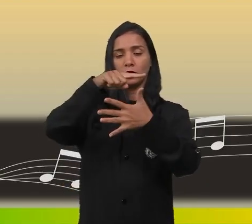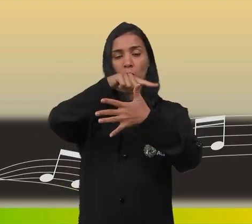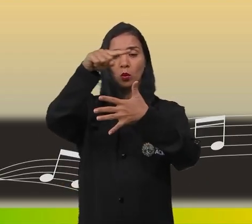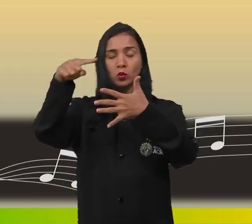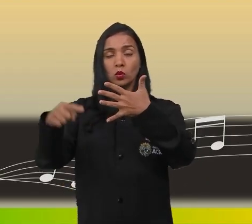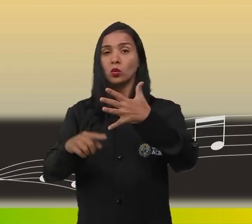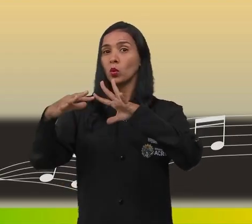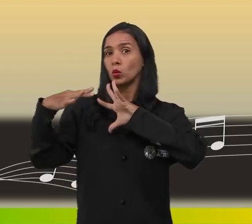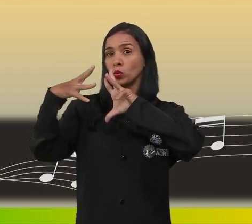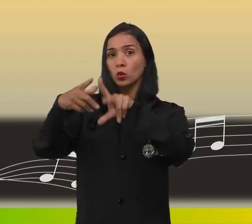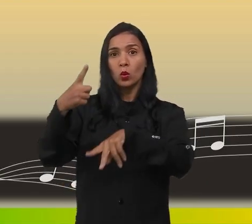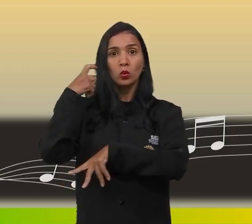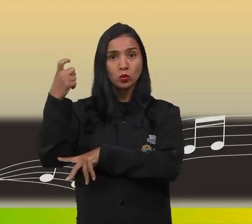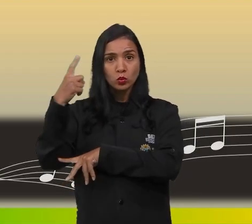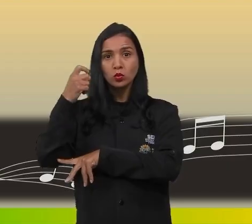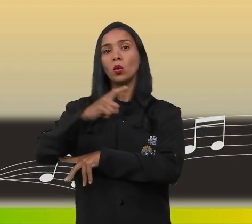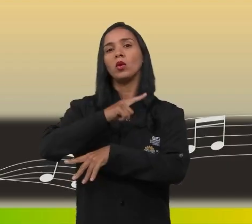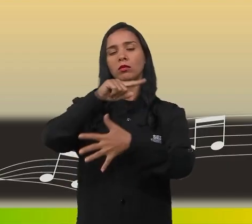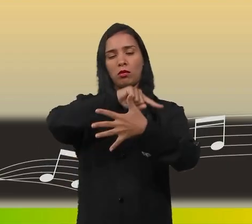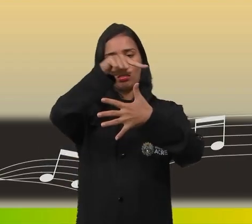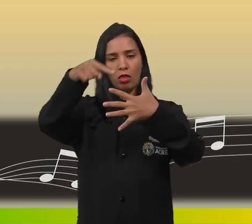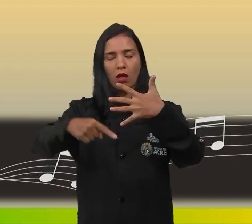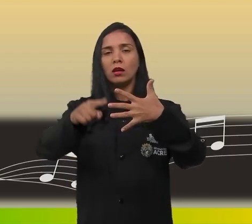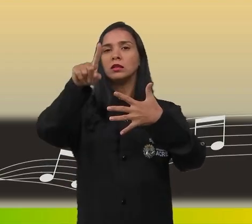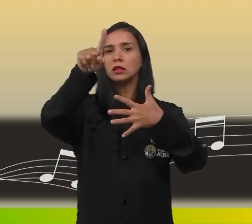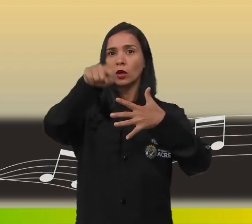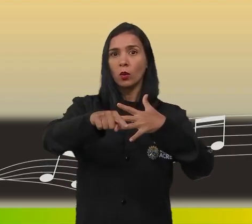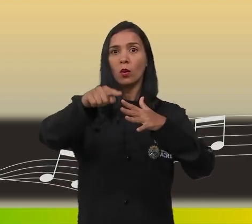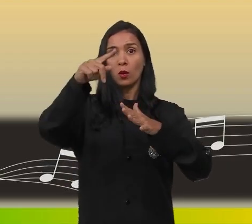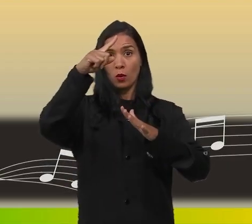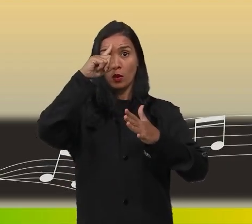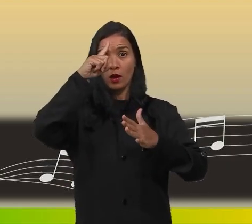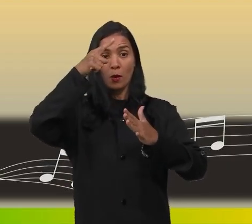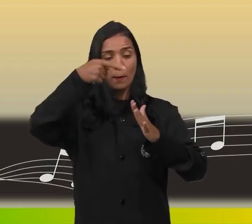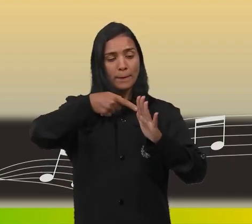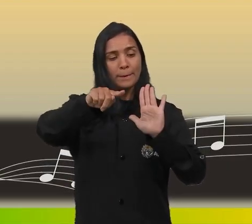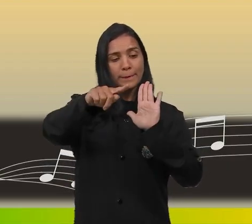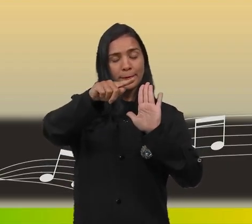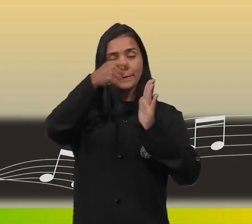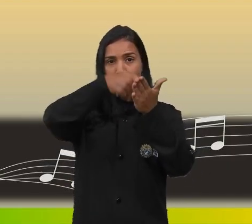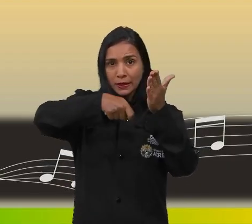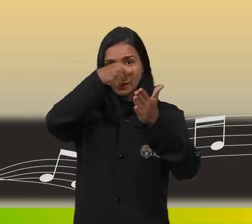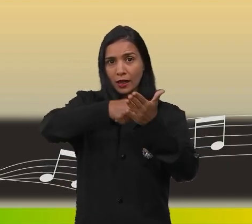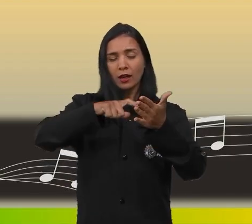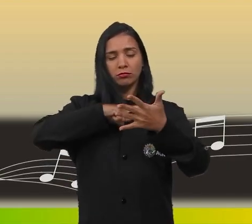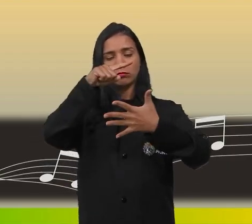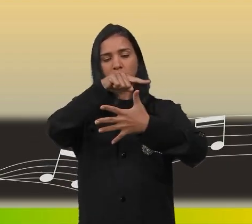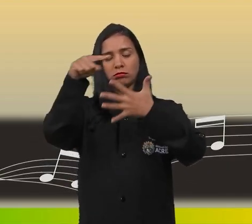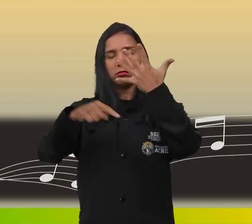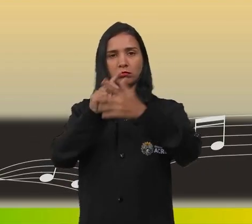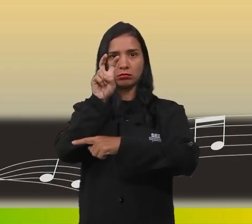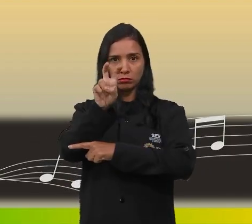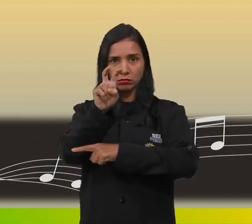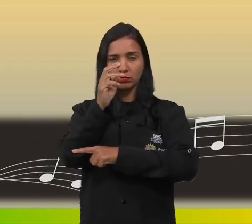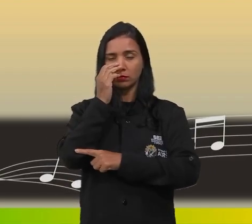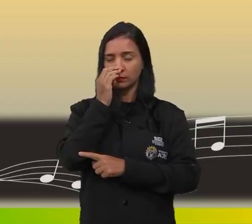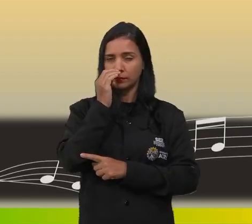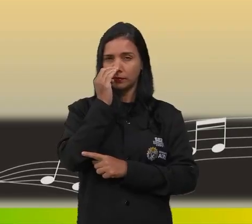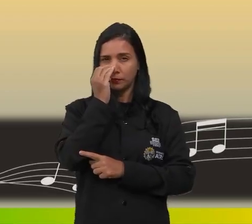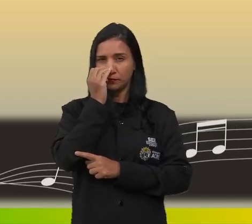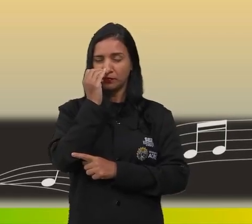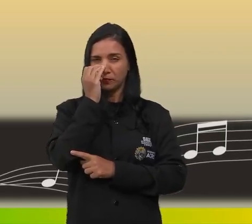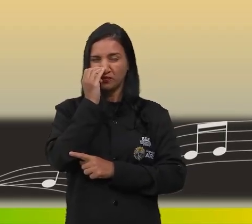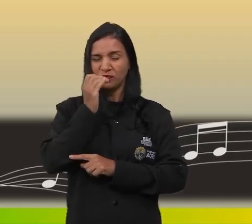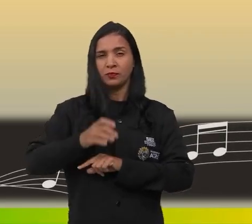propriedades existem em cada som do universo. Então, vamos começar aqui a analisar primeiramente a altura.